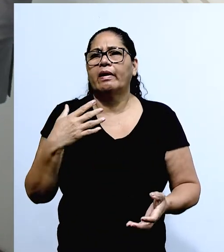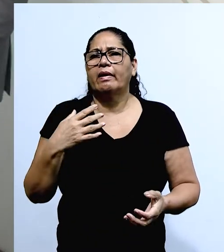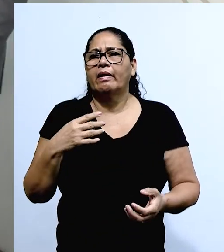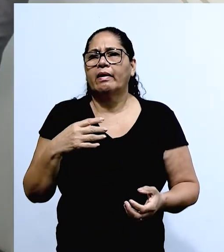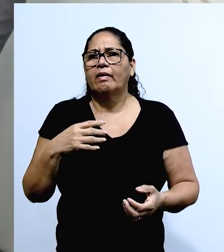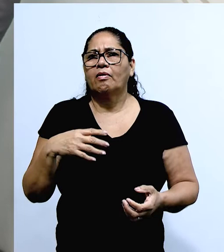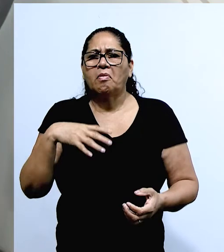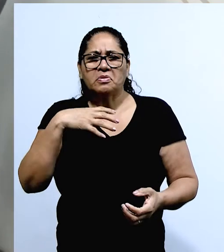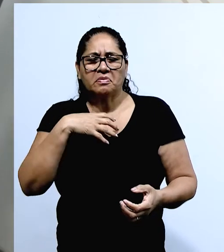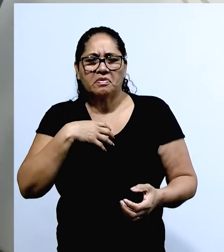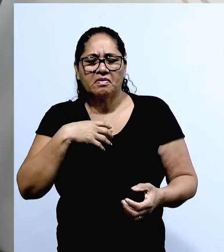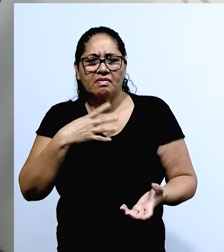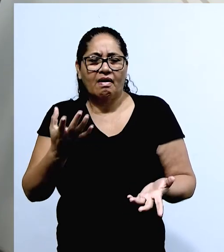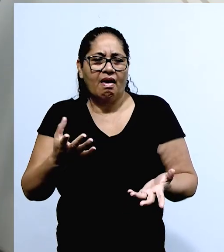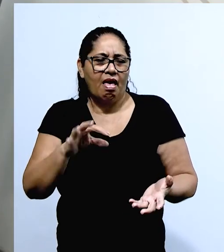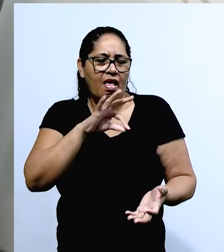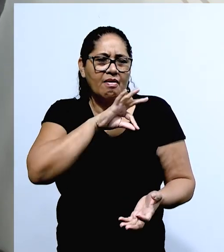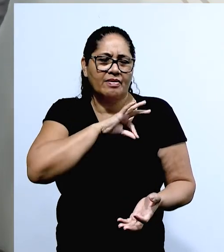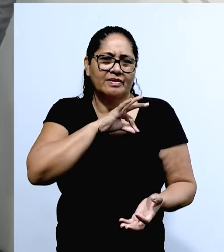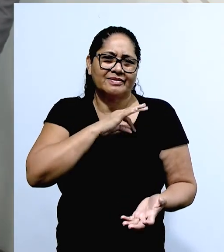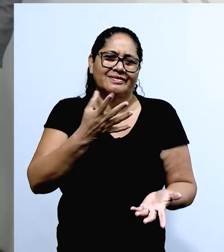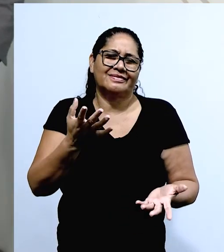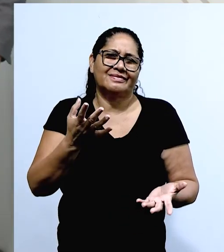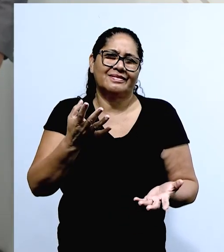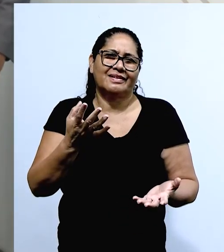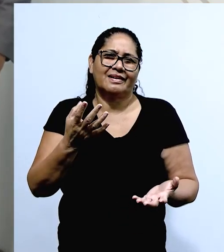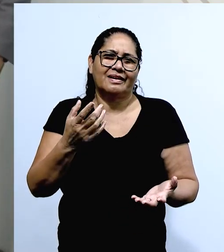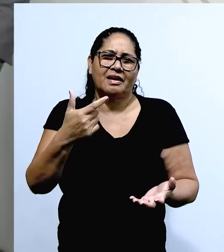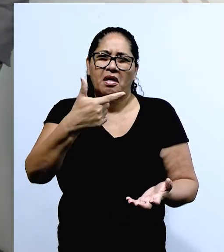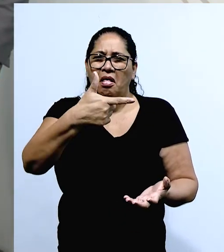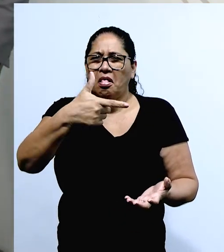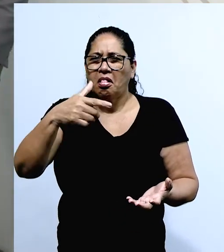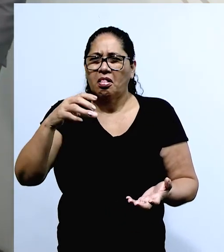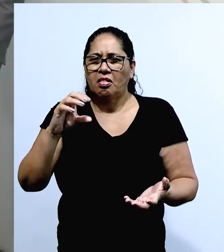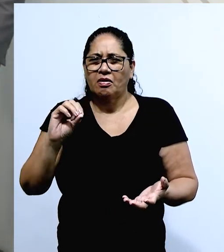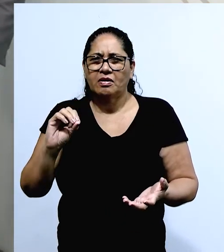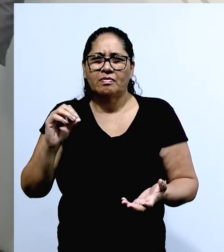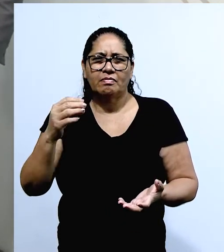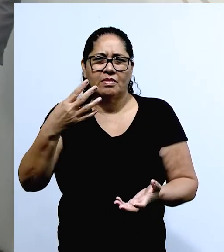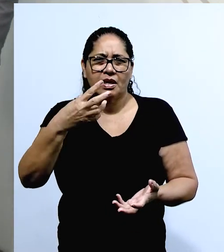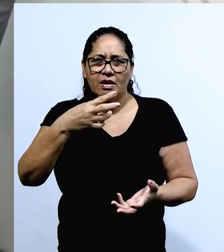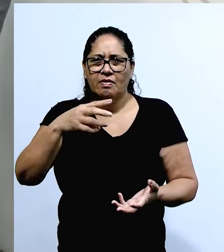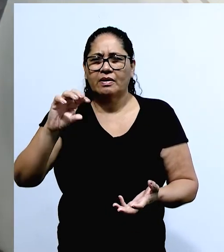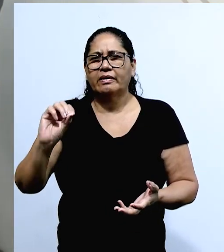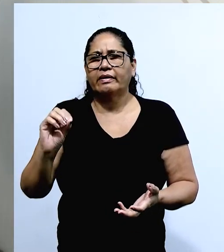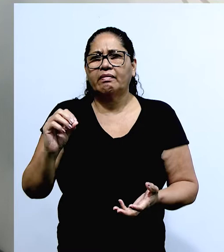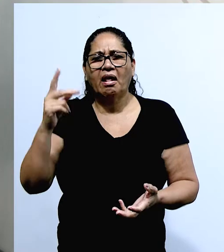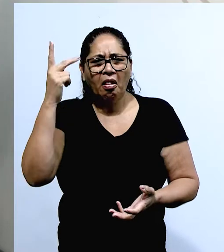Tornar-se referência mundial em ciência policial até 2030, por exemplo. Então era comum que as